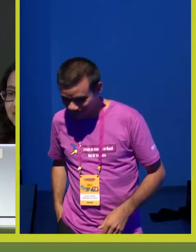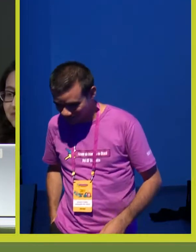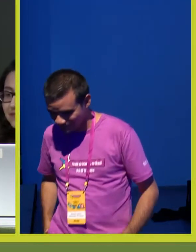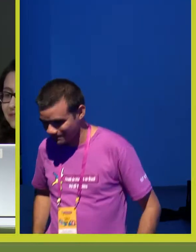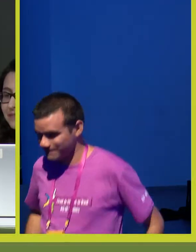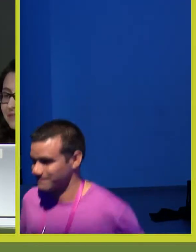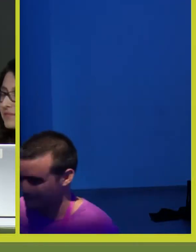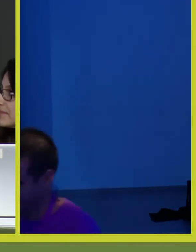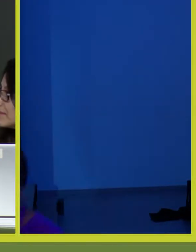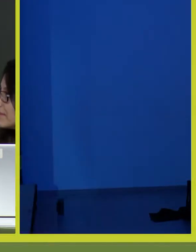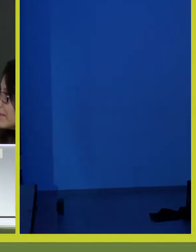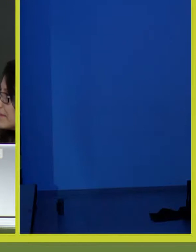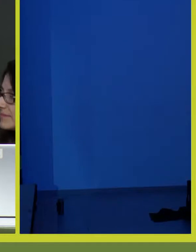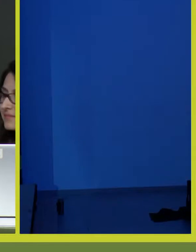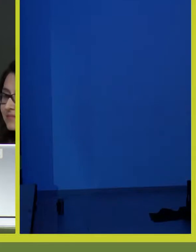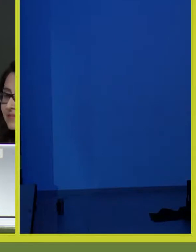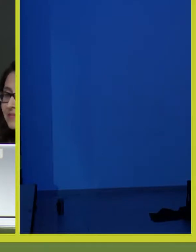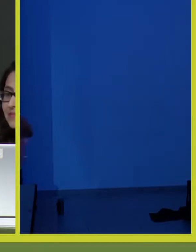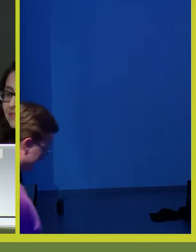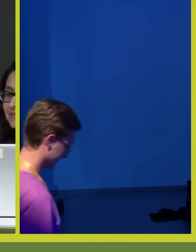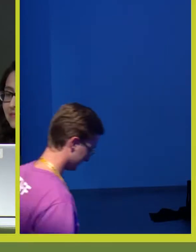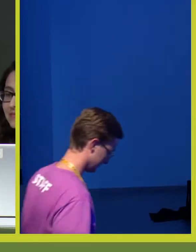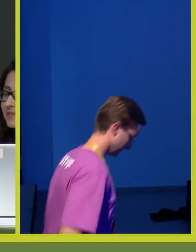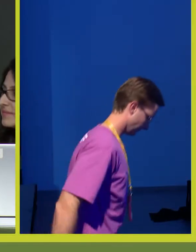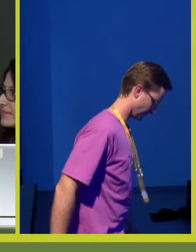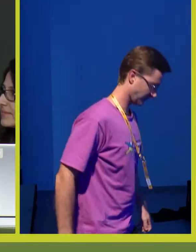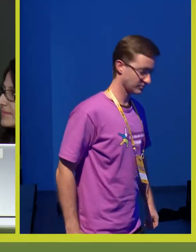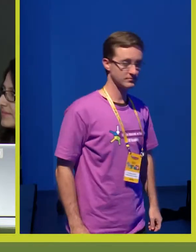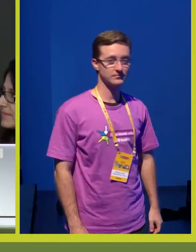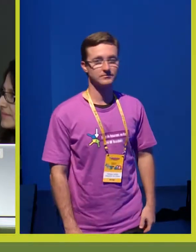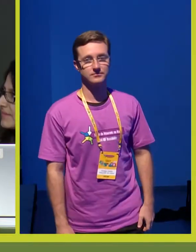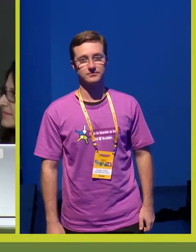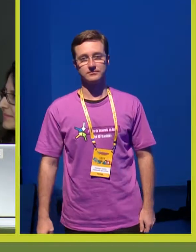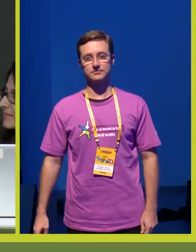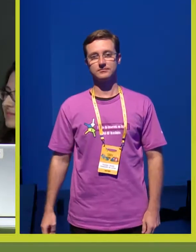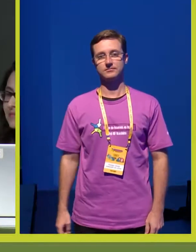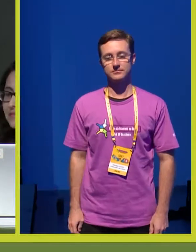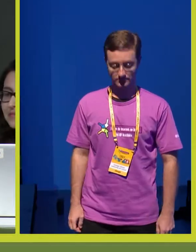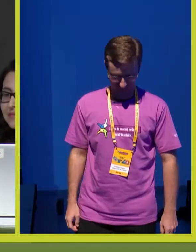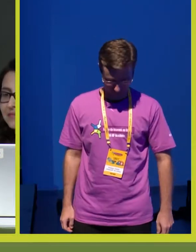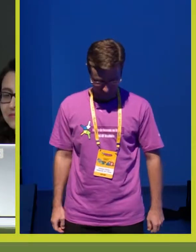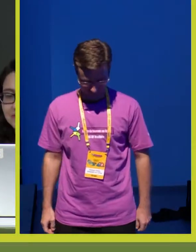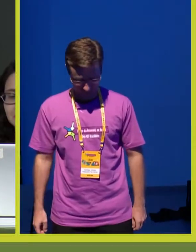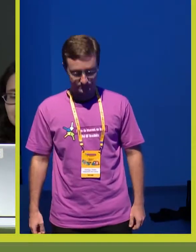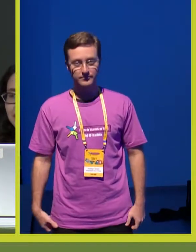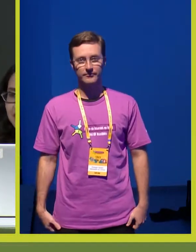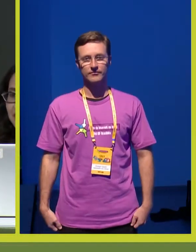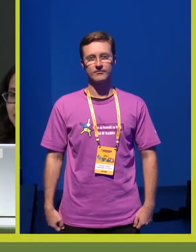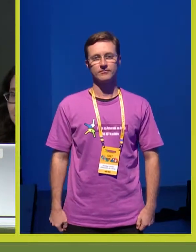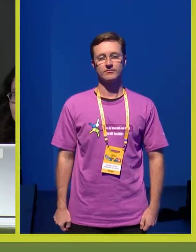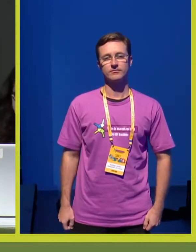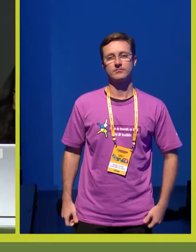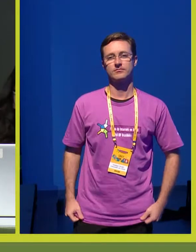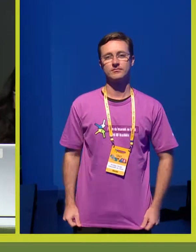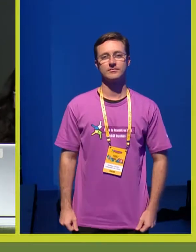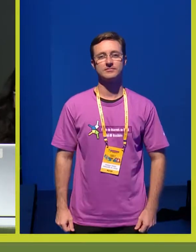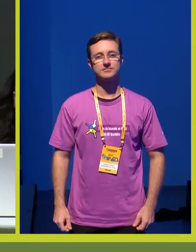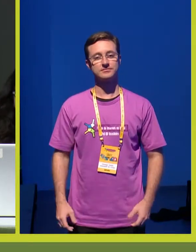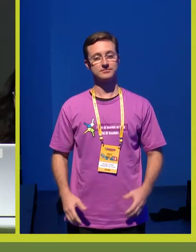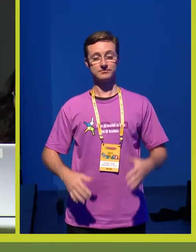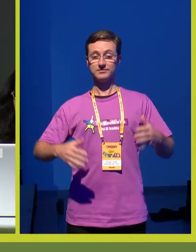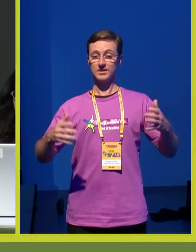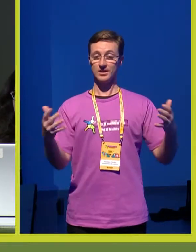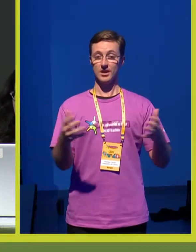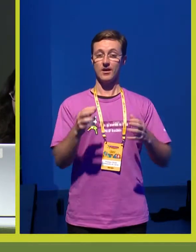então começo com o José Guerreiro e aí faço o sentido inverso vou pedir se possível o milagre de